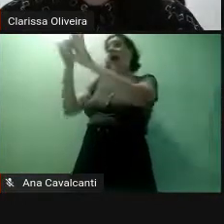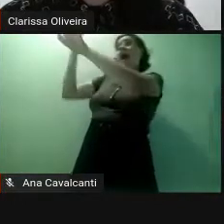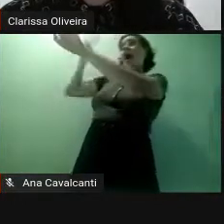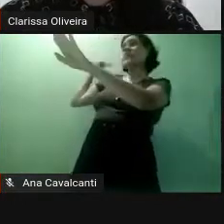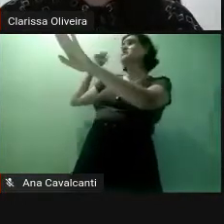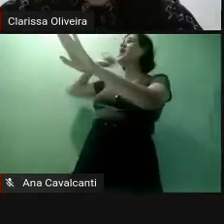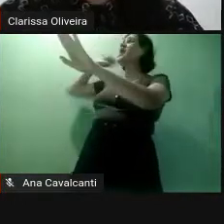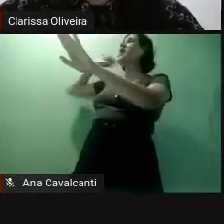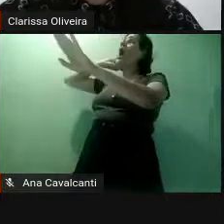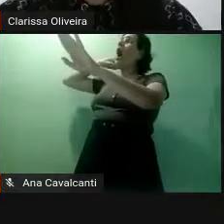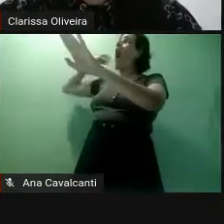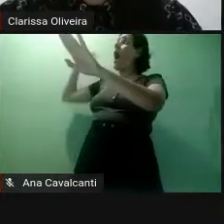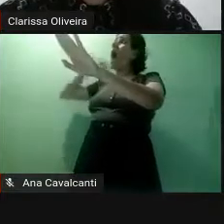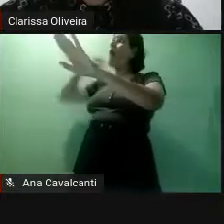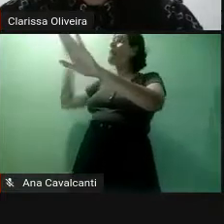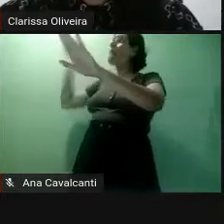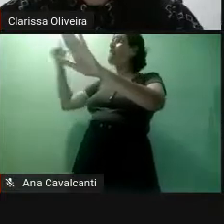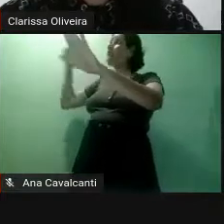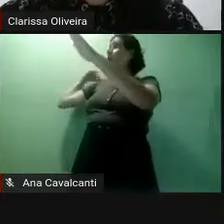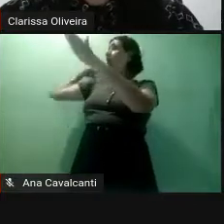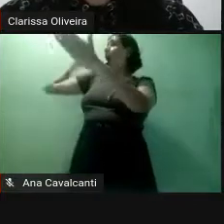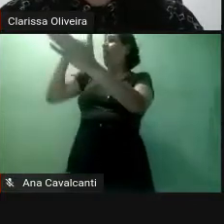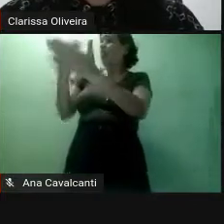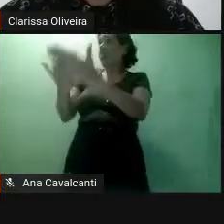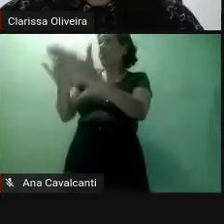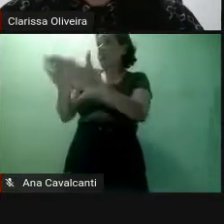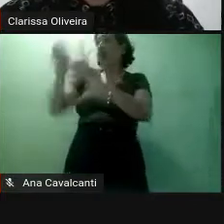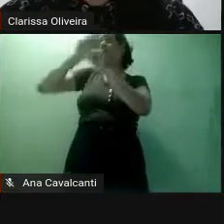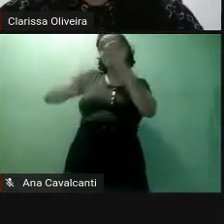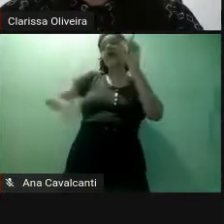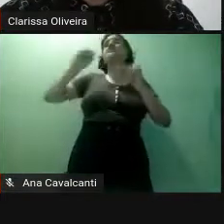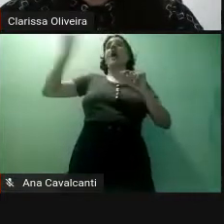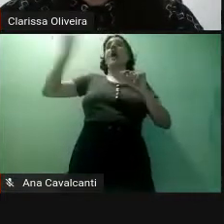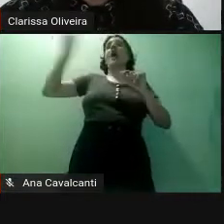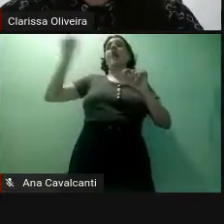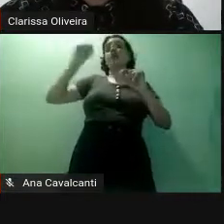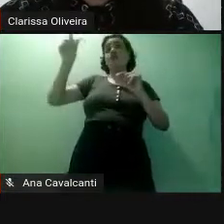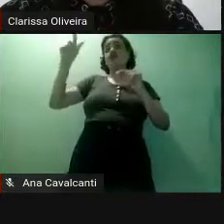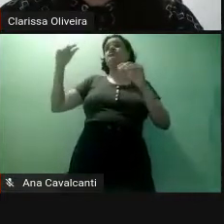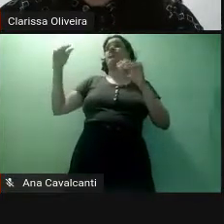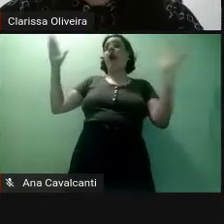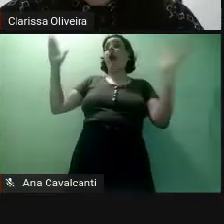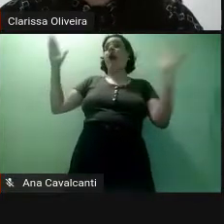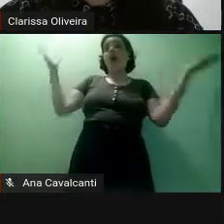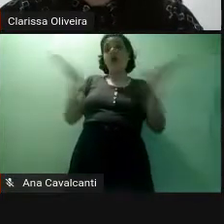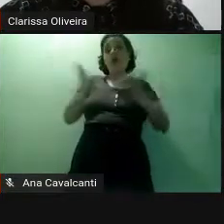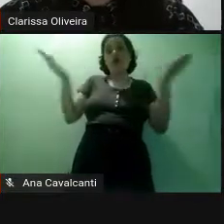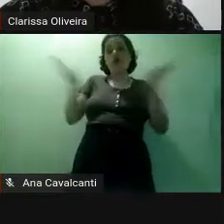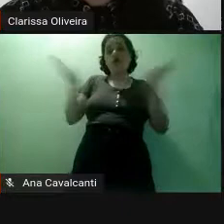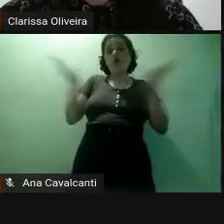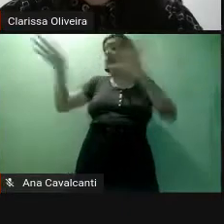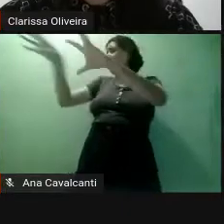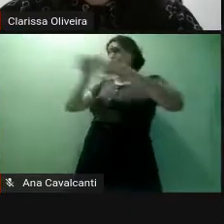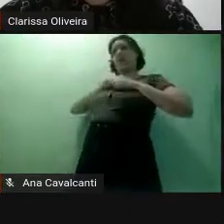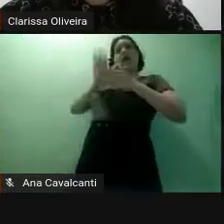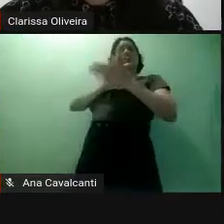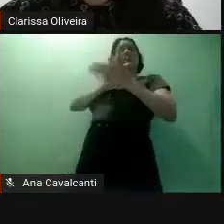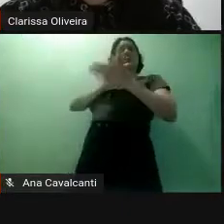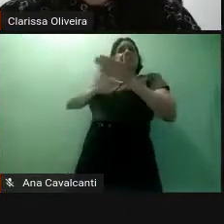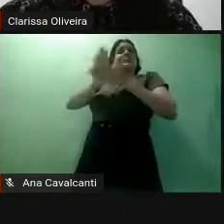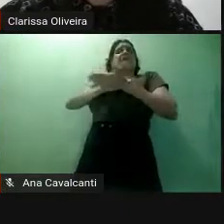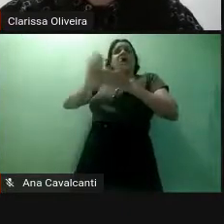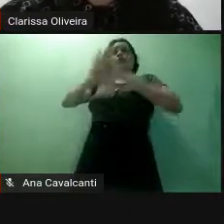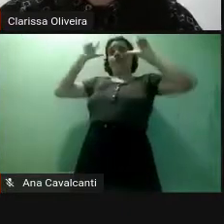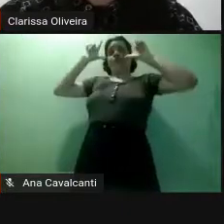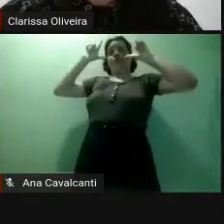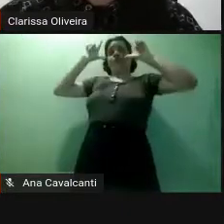em agosto. E até esse momento, graças a Deus, eu ainda não contraí a doença. Eu digo